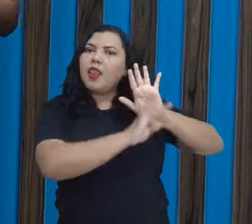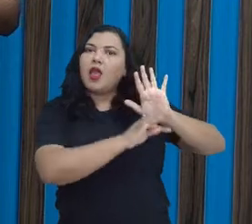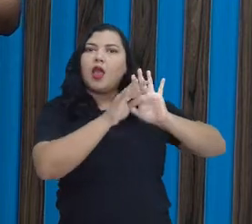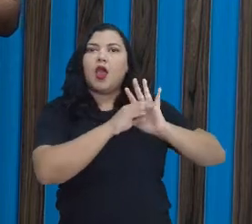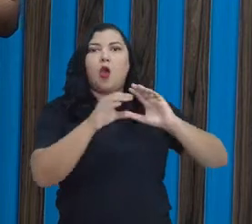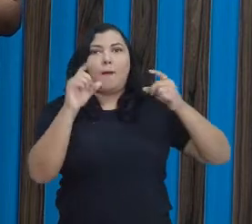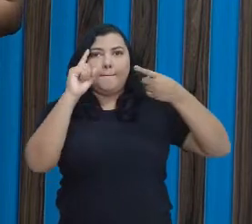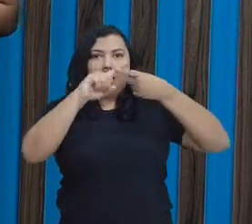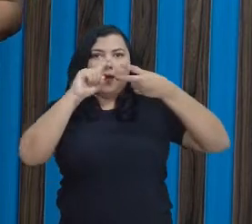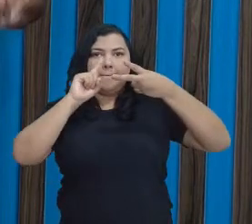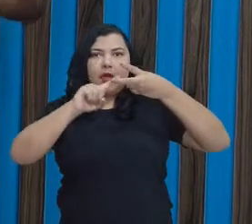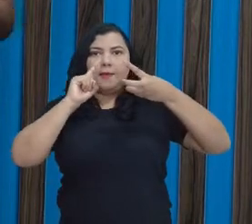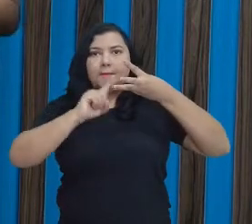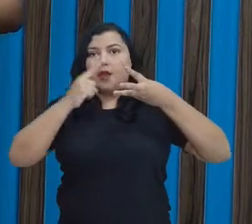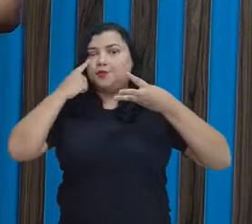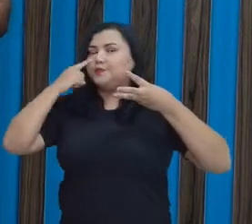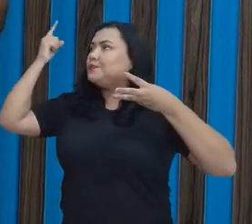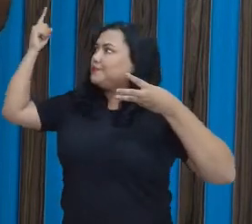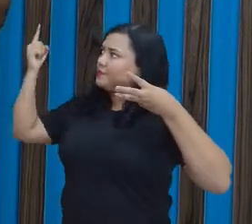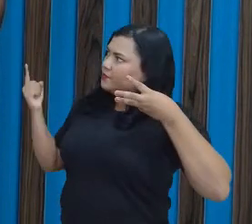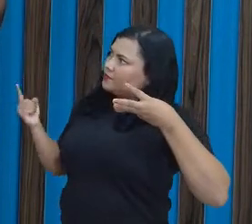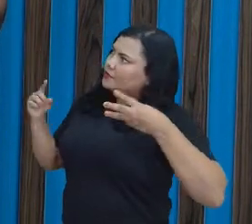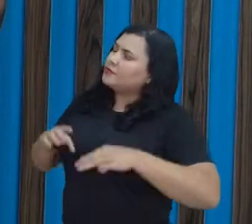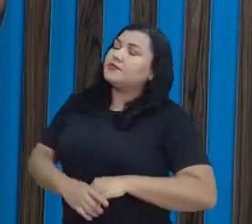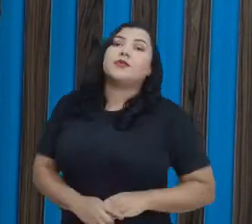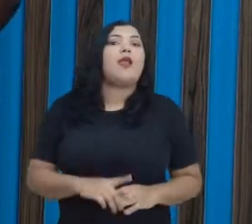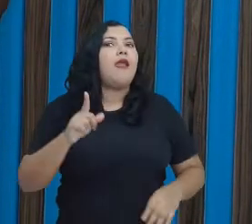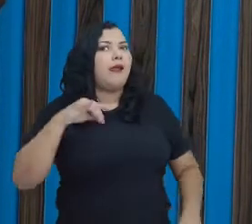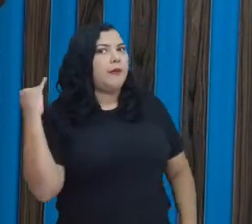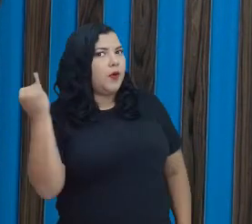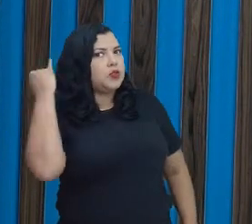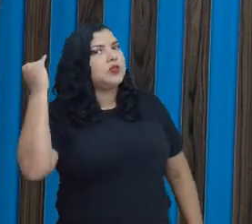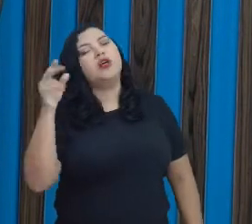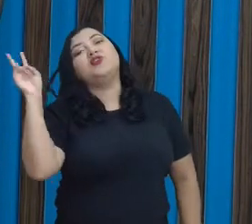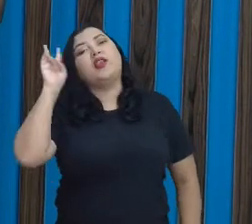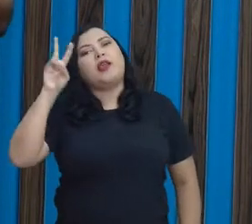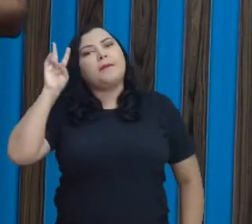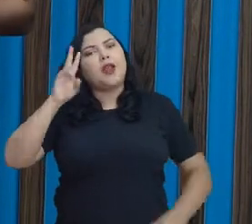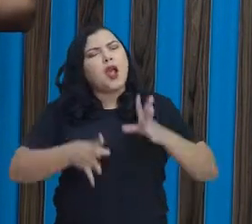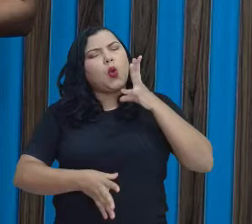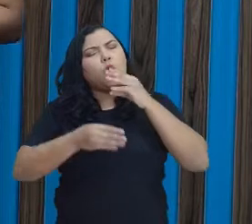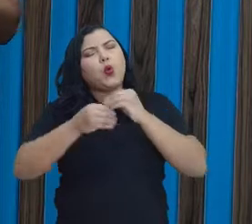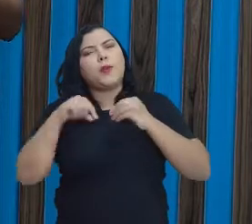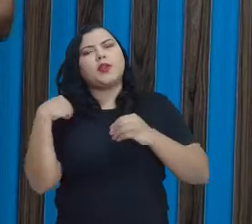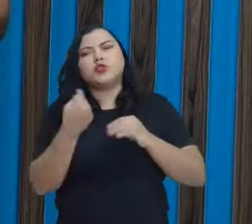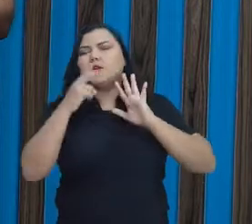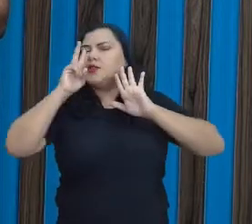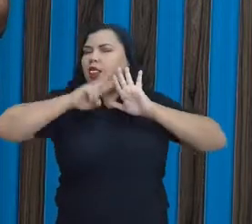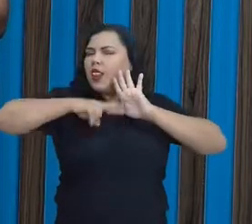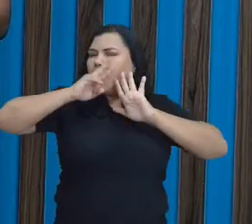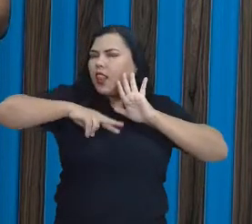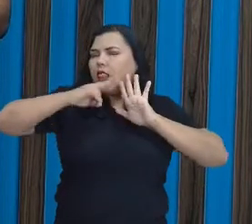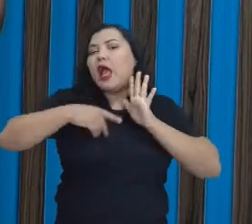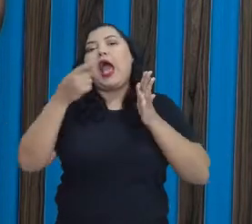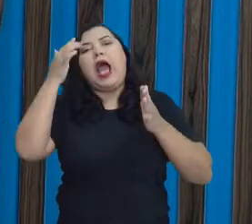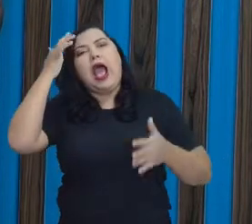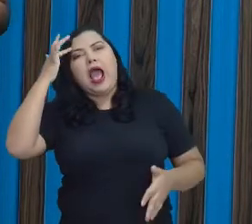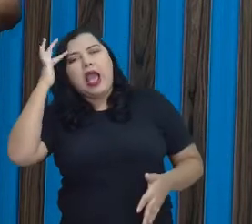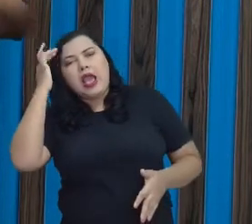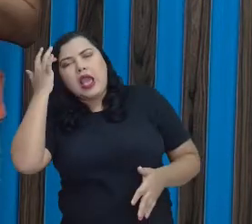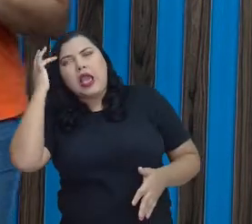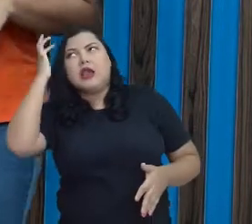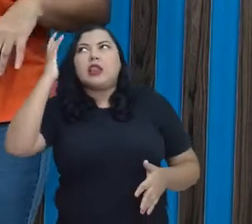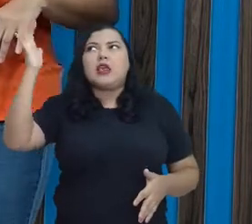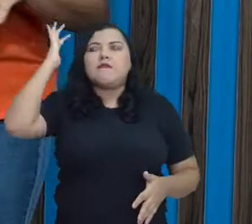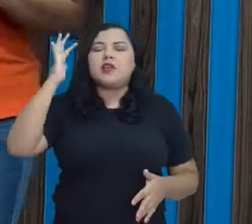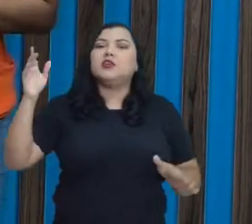período, tá certo? Porque acho que é importante a gente relembrar esse conhecimento para a gente conseguir fazer as análises das orações, tá?